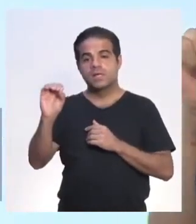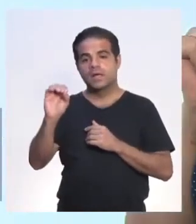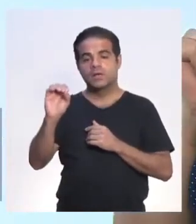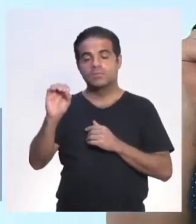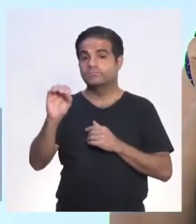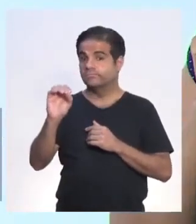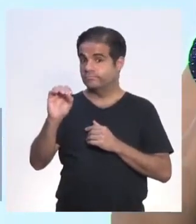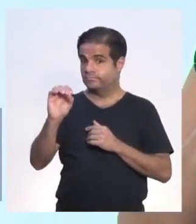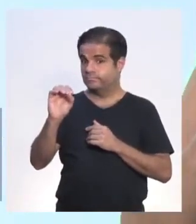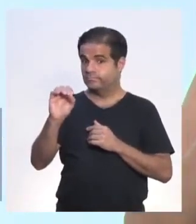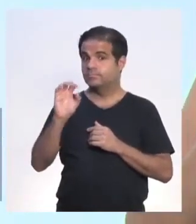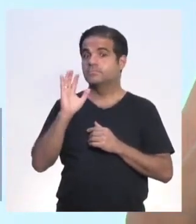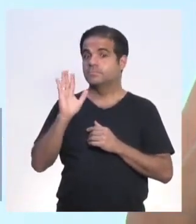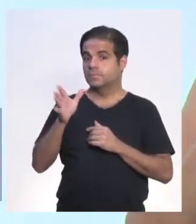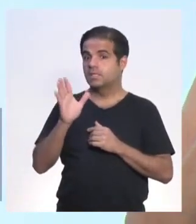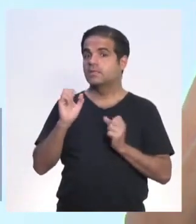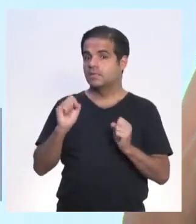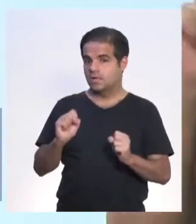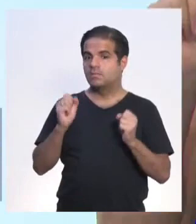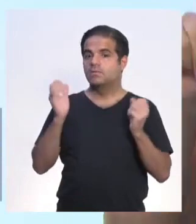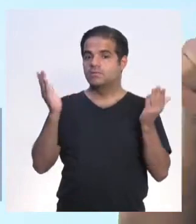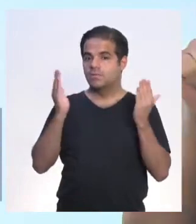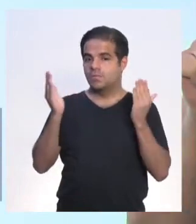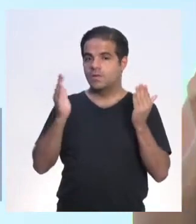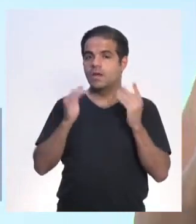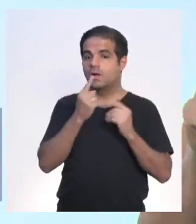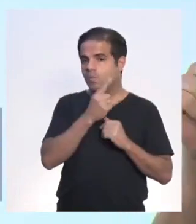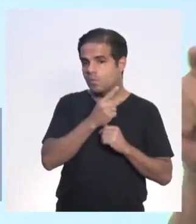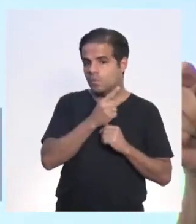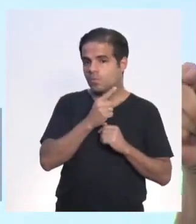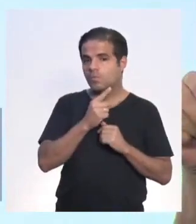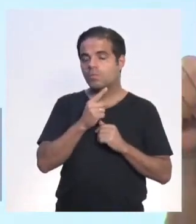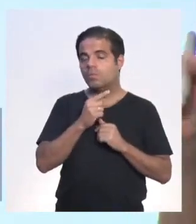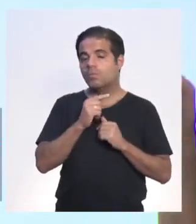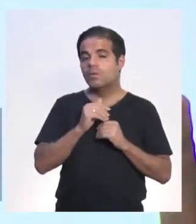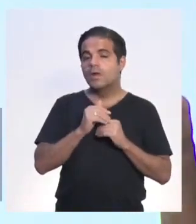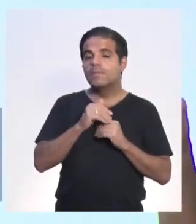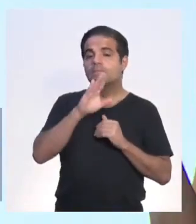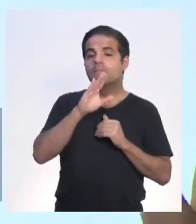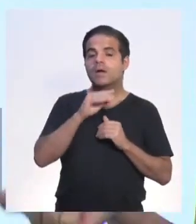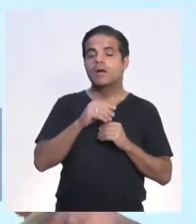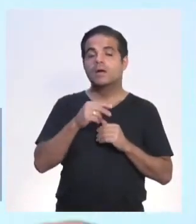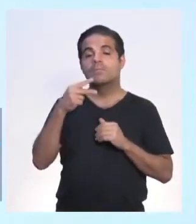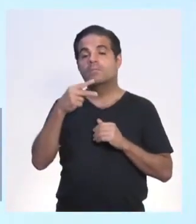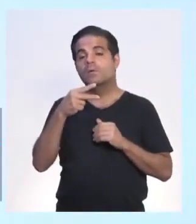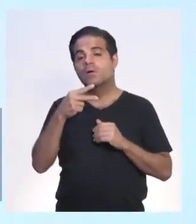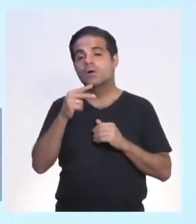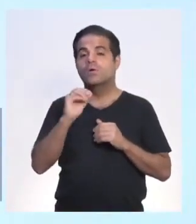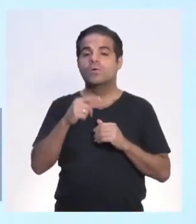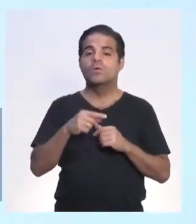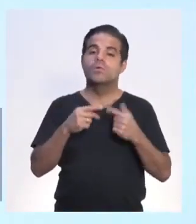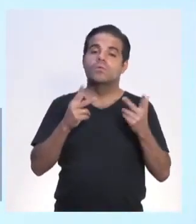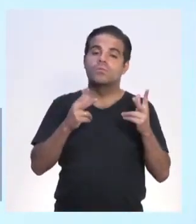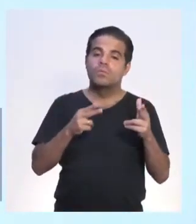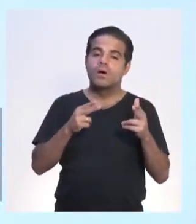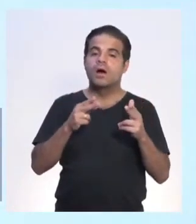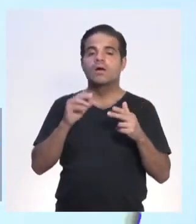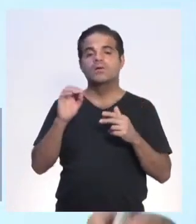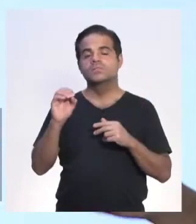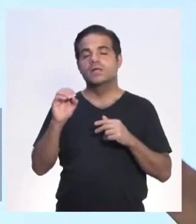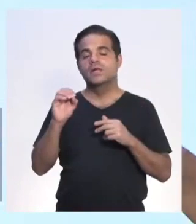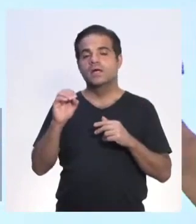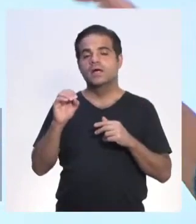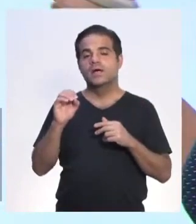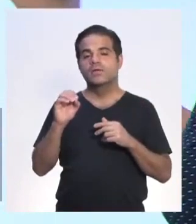0. Opa, já dá para comparar. 1 é maior, menor ou igual a 0?